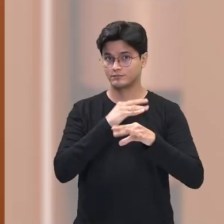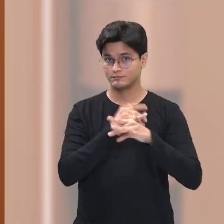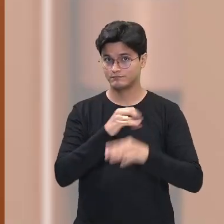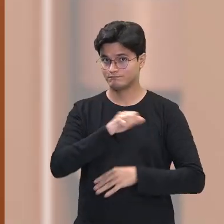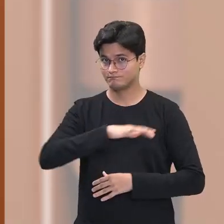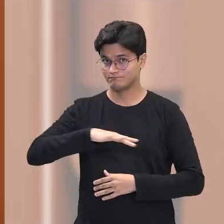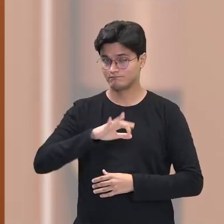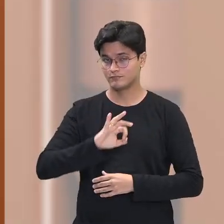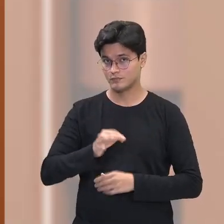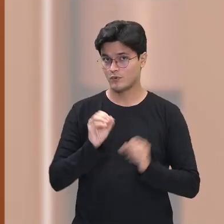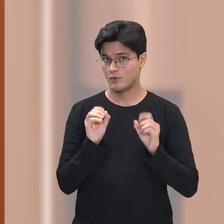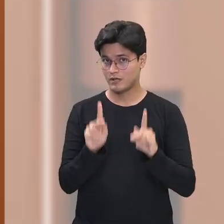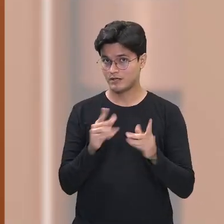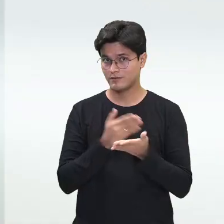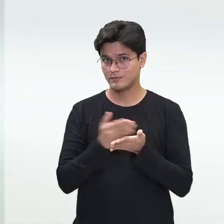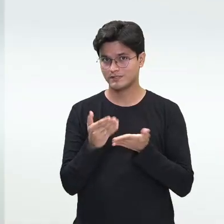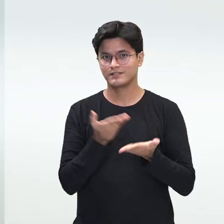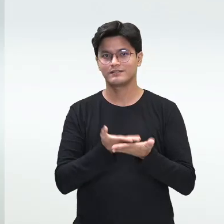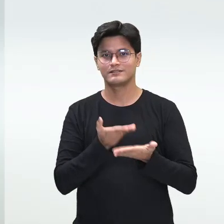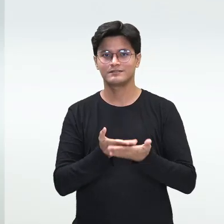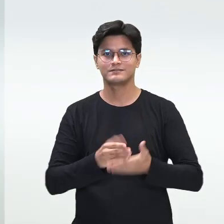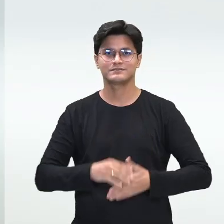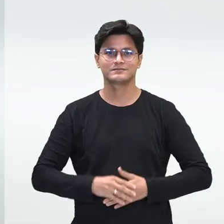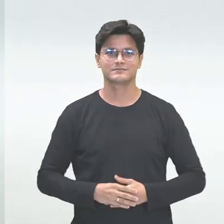gente, vamos lá para a aula.